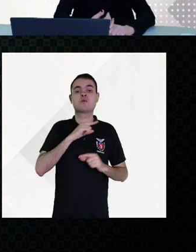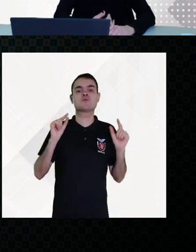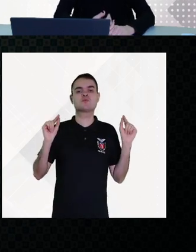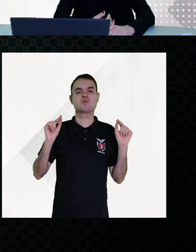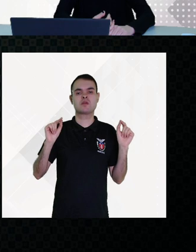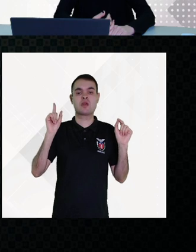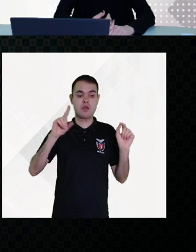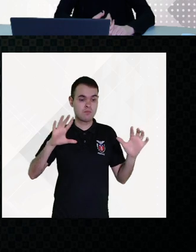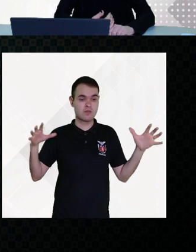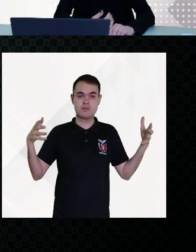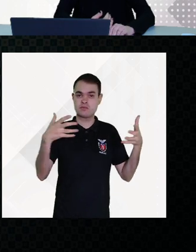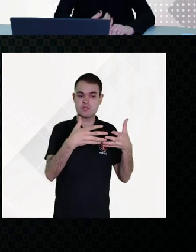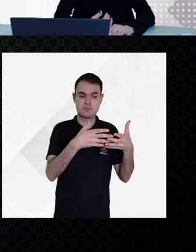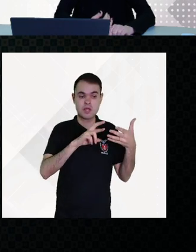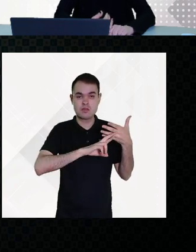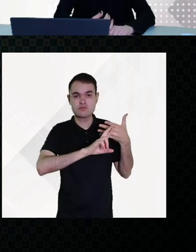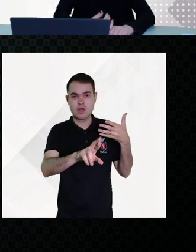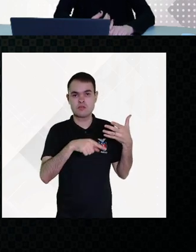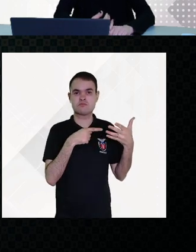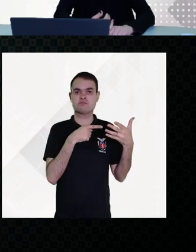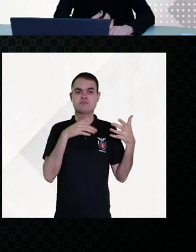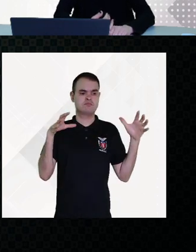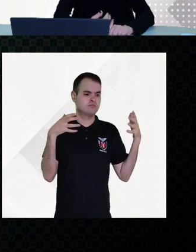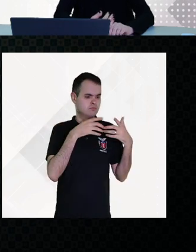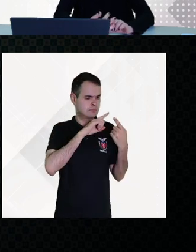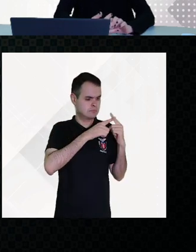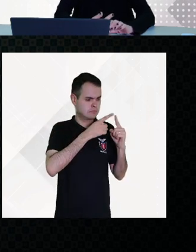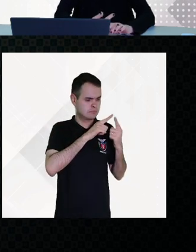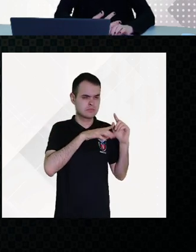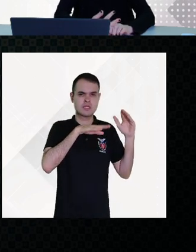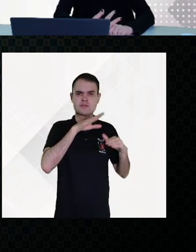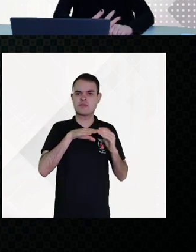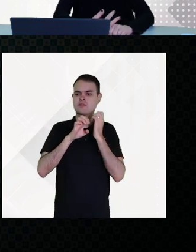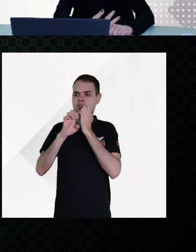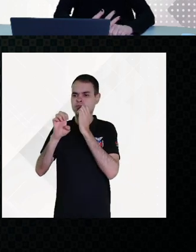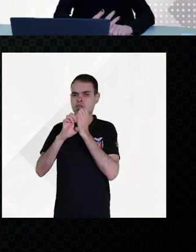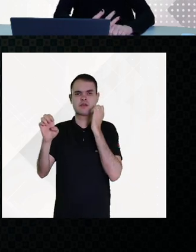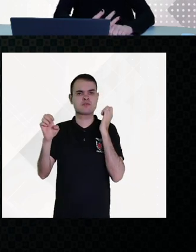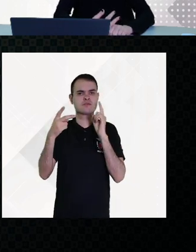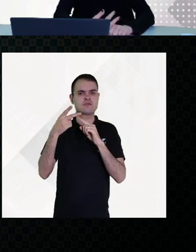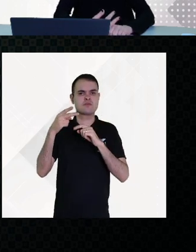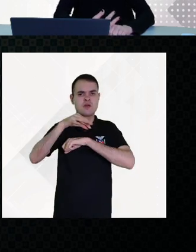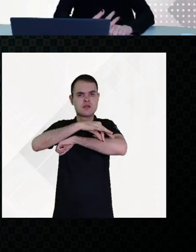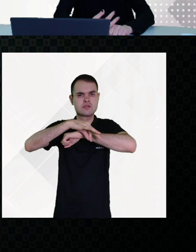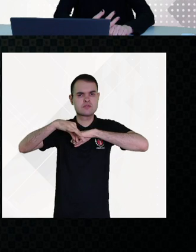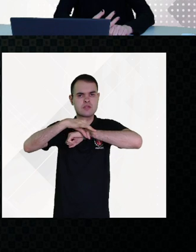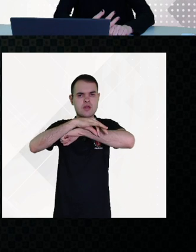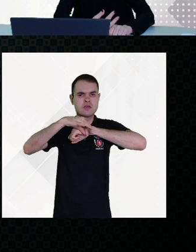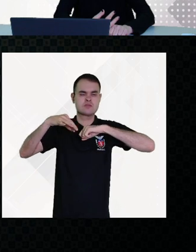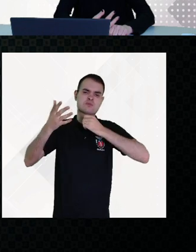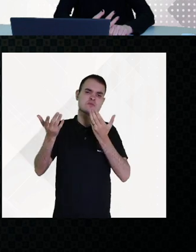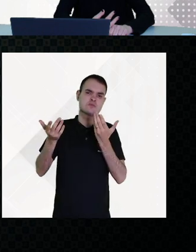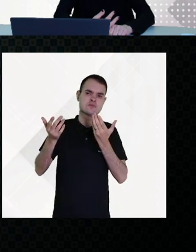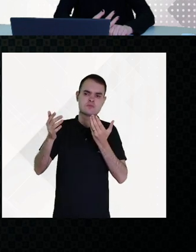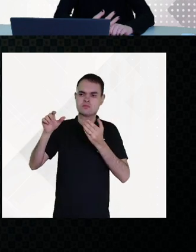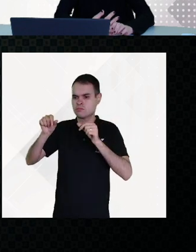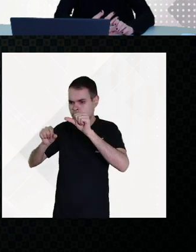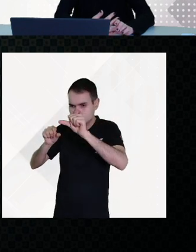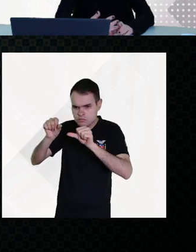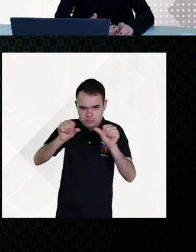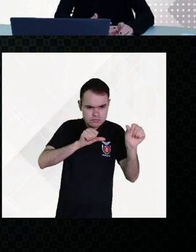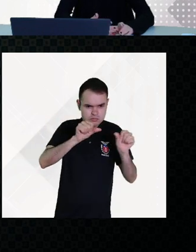de uma equipe. Né? Muitas vezes a gente precisa do engenheiro, do arquiteto para essas questões de mudanças de